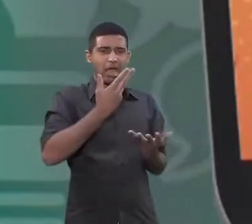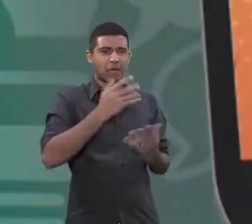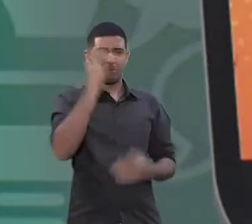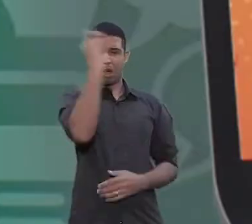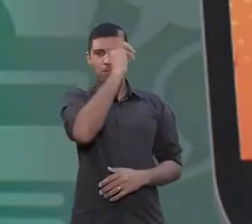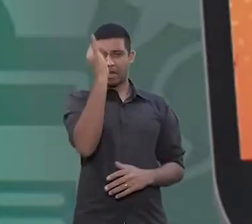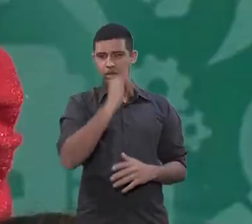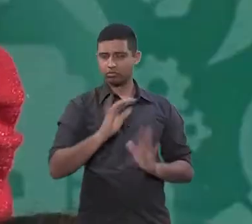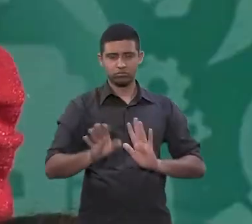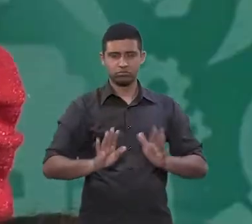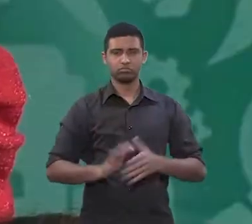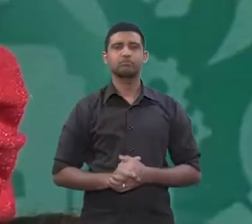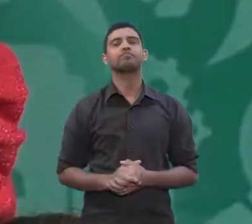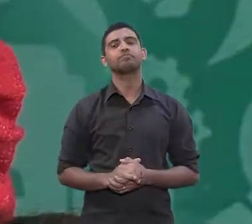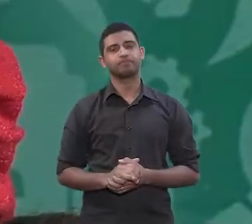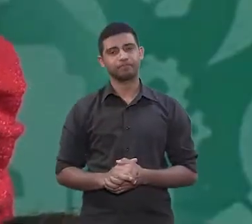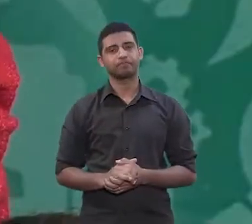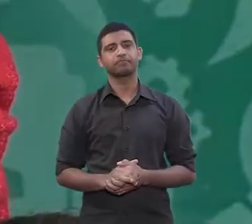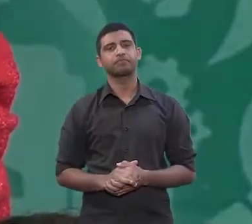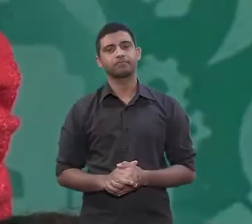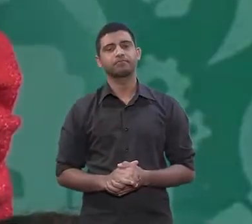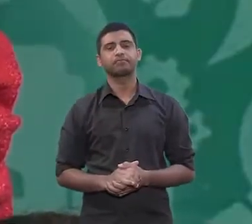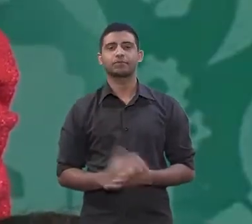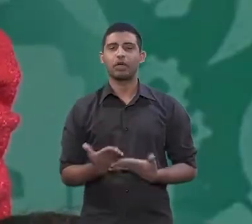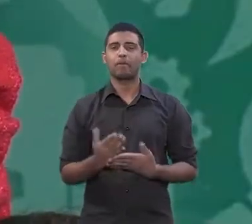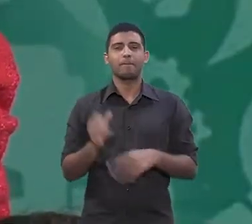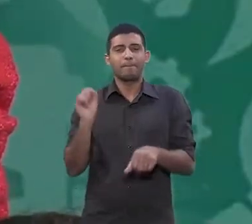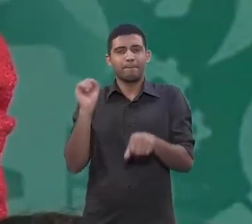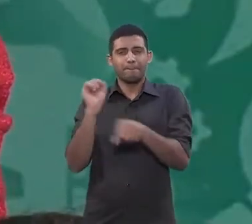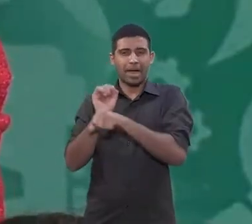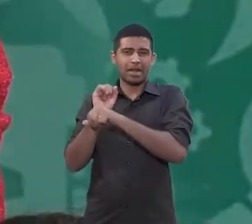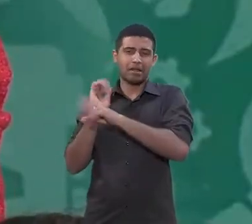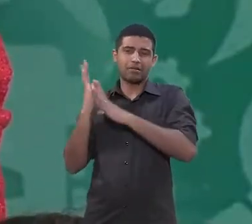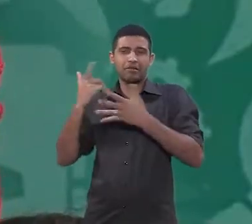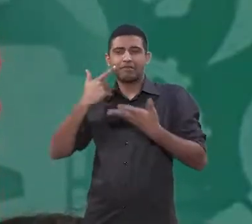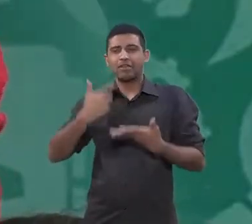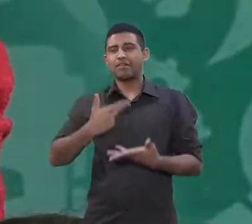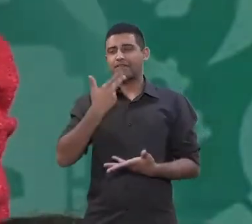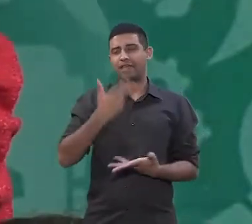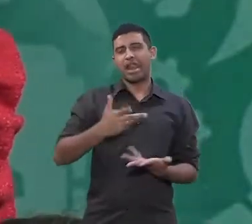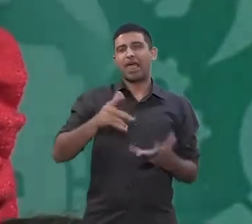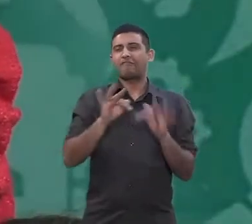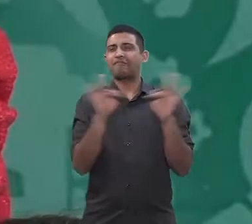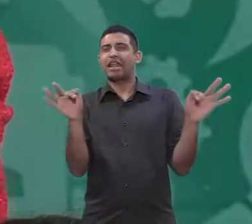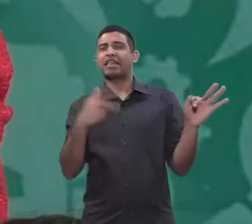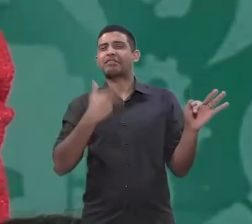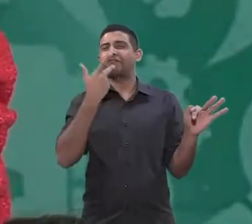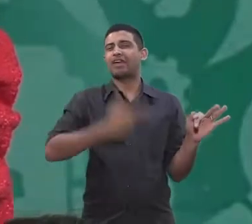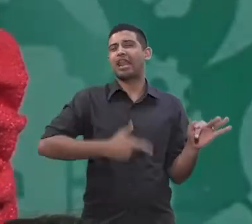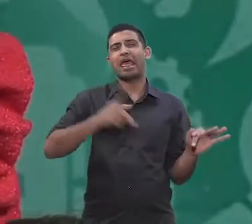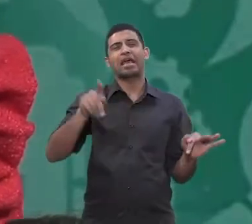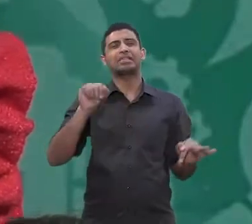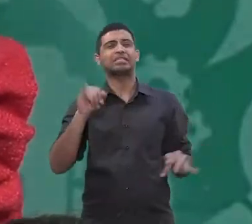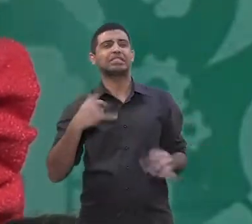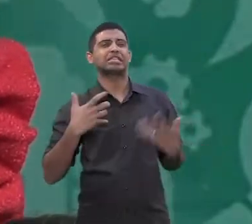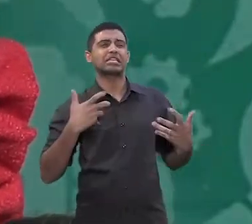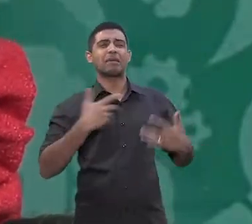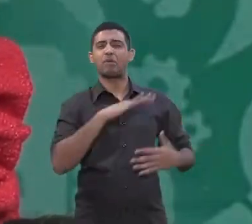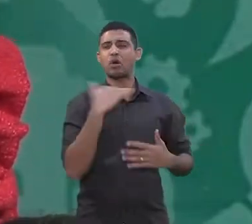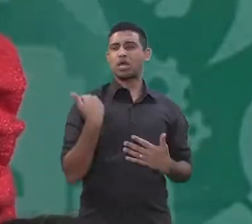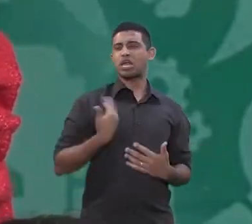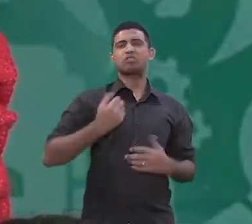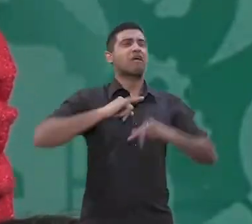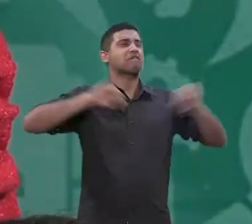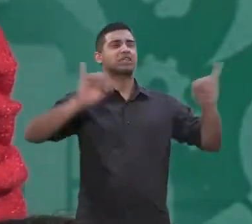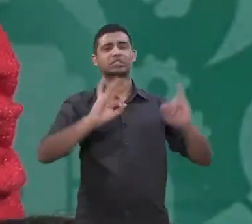por acaso, né? E acho que aí a gente já rompe com aquela lenda, né? De que quem fala que vai se matar não se mata. É importante a gente